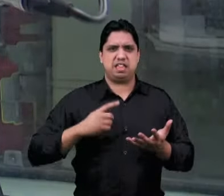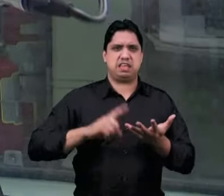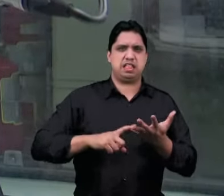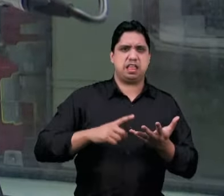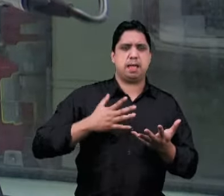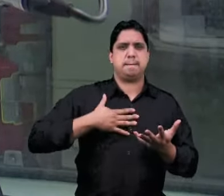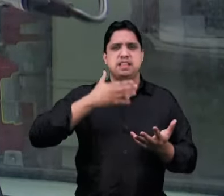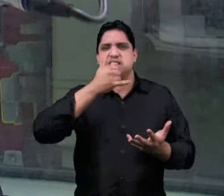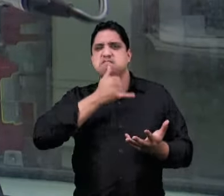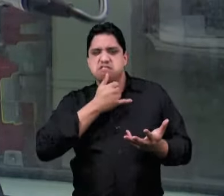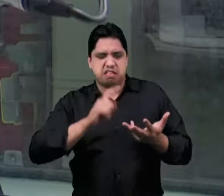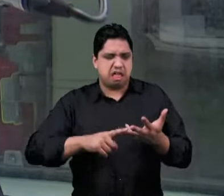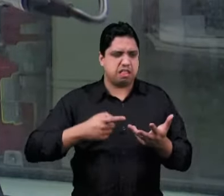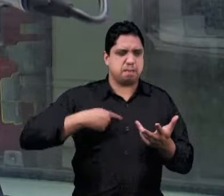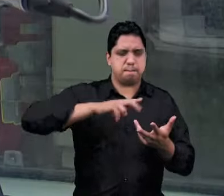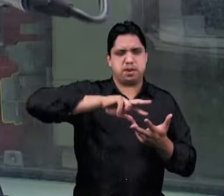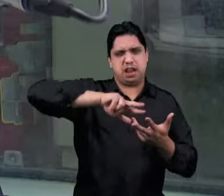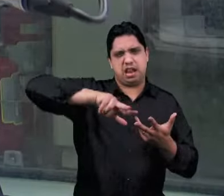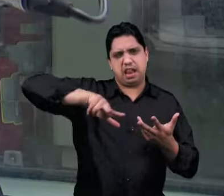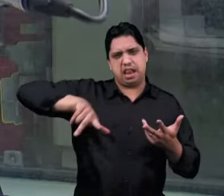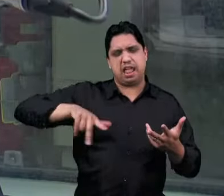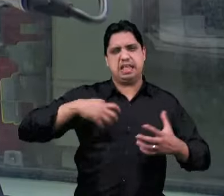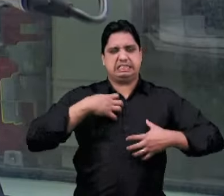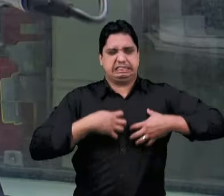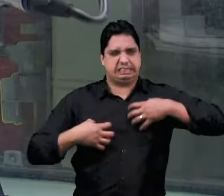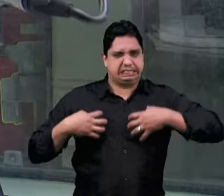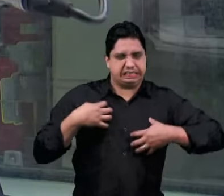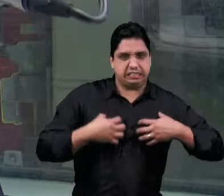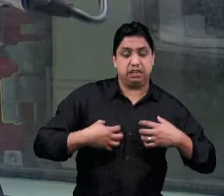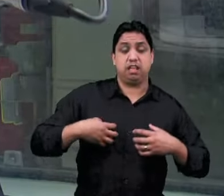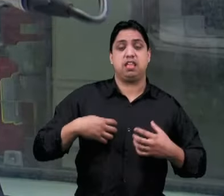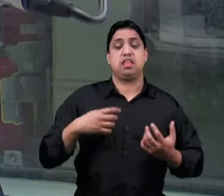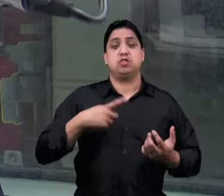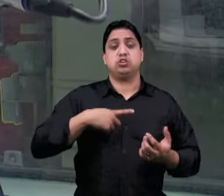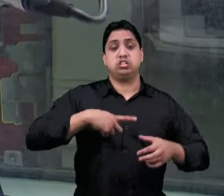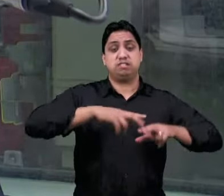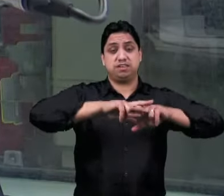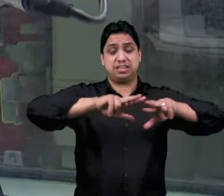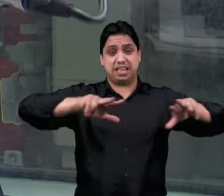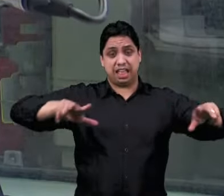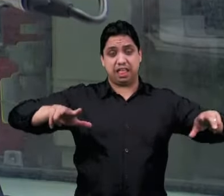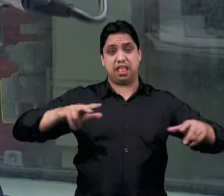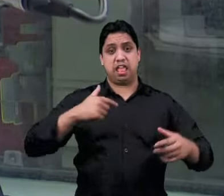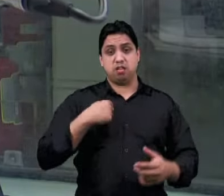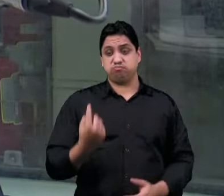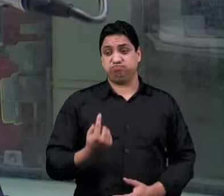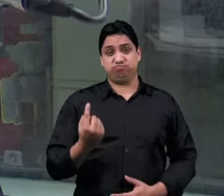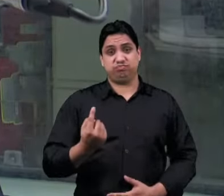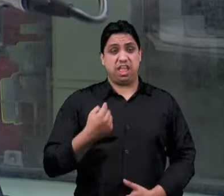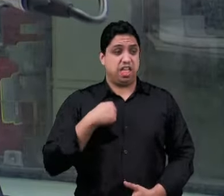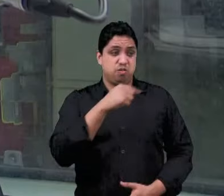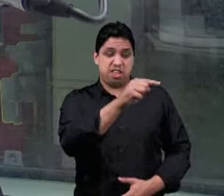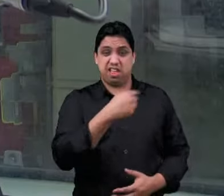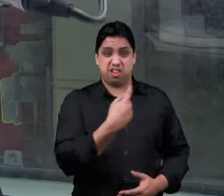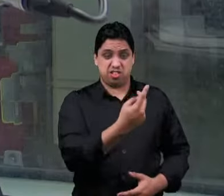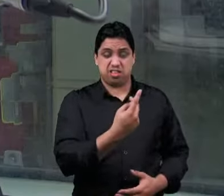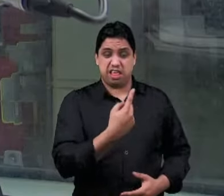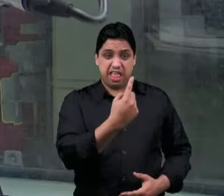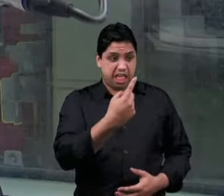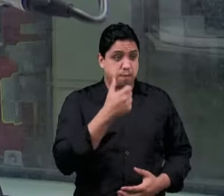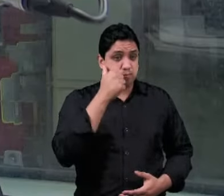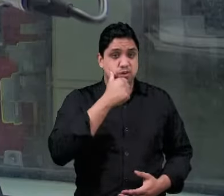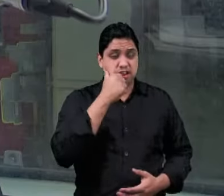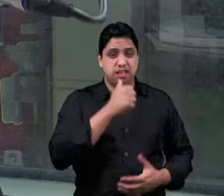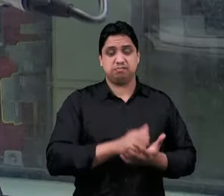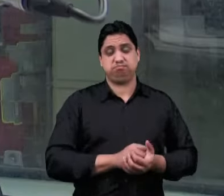minhas tristezas, da minha aflição. Enfim, eu estava sozinho, eu e ela, não tinha mais ninguém na igreja.